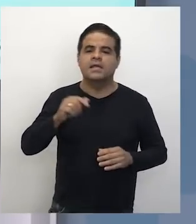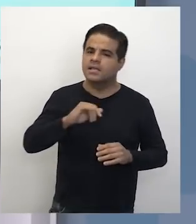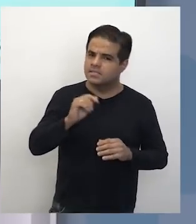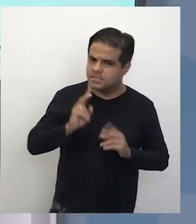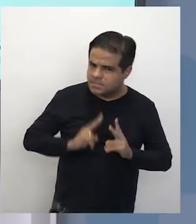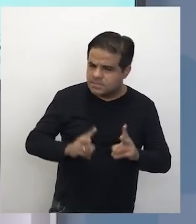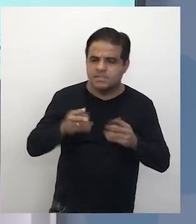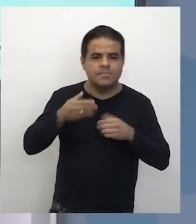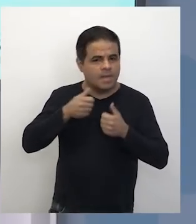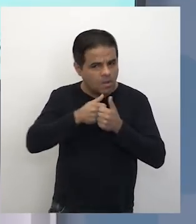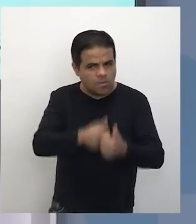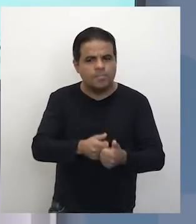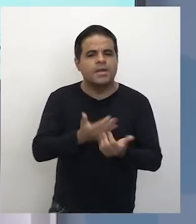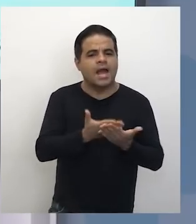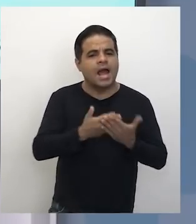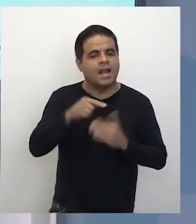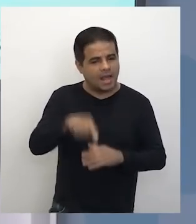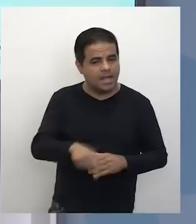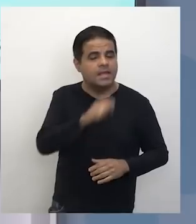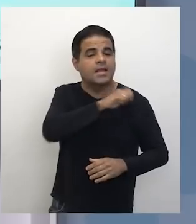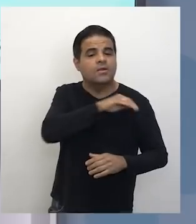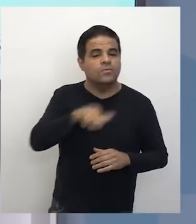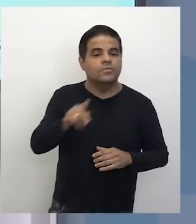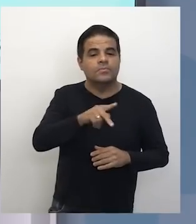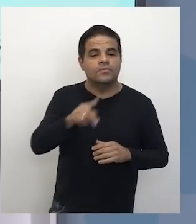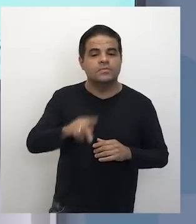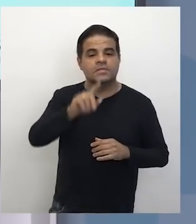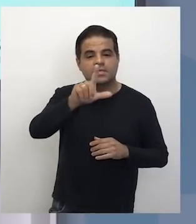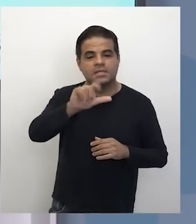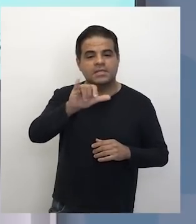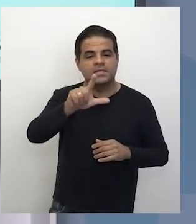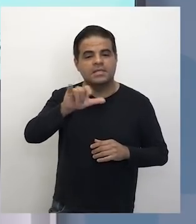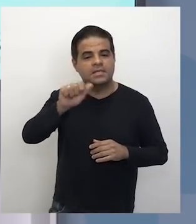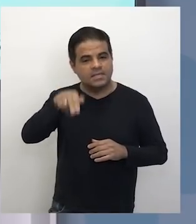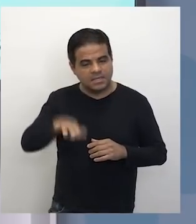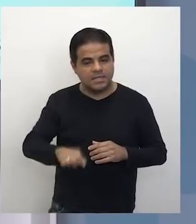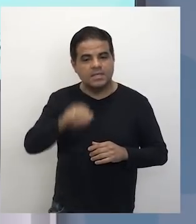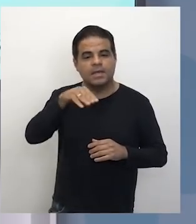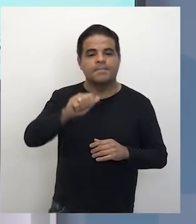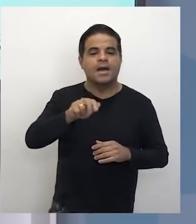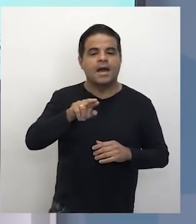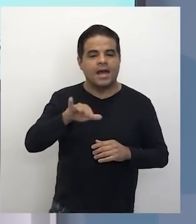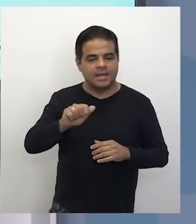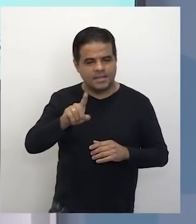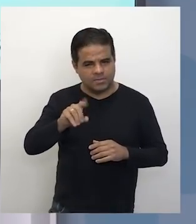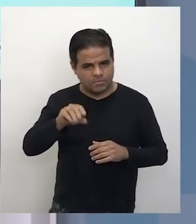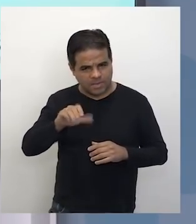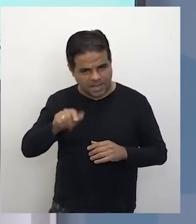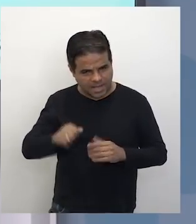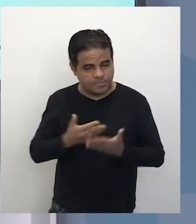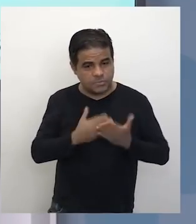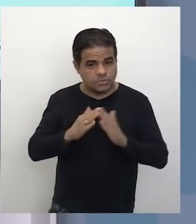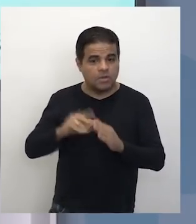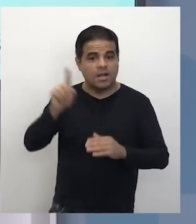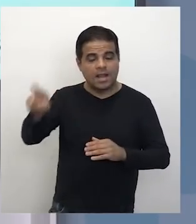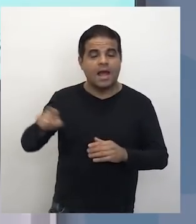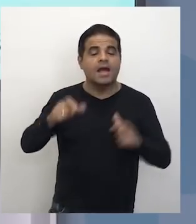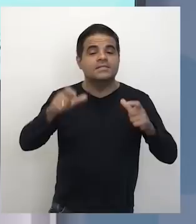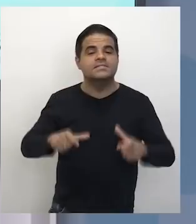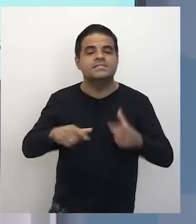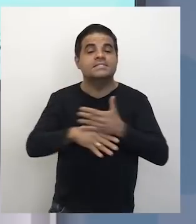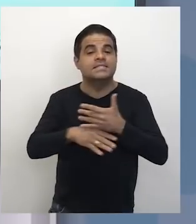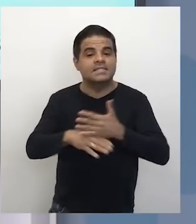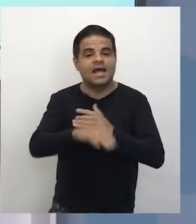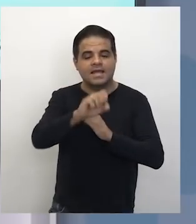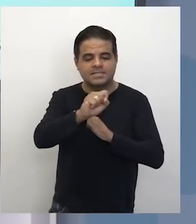né? Ele é aluno da professora Liliane, da Escola Maria do Carmo de Godoy de Ramos, lá de Serra Negra. Ele